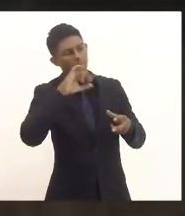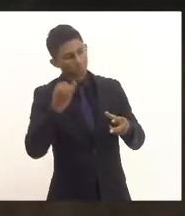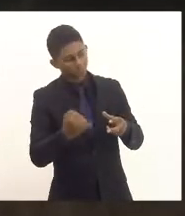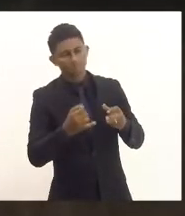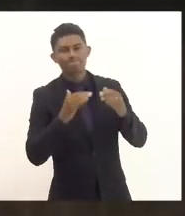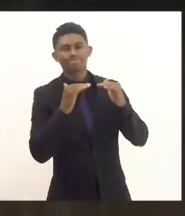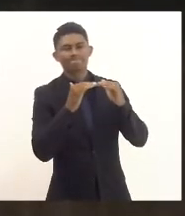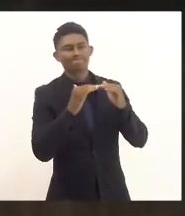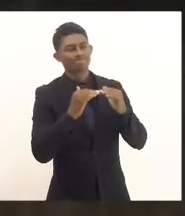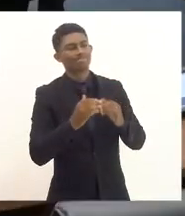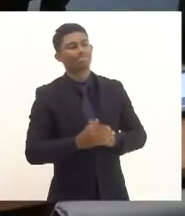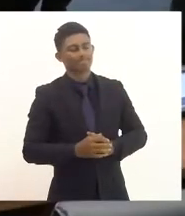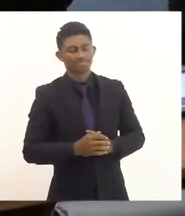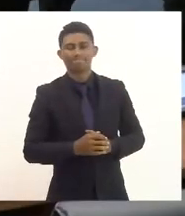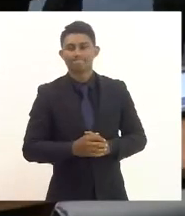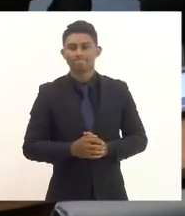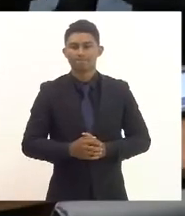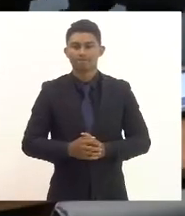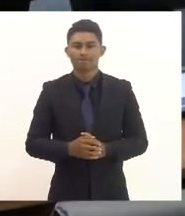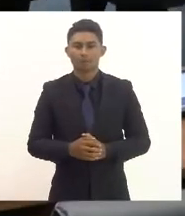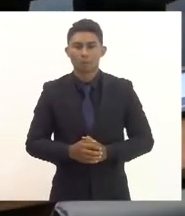condição de construção e justinhos